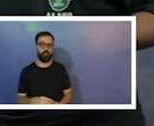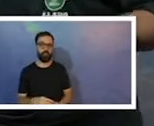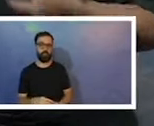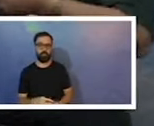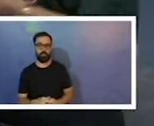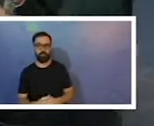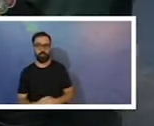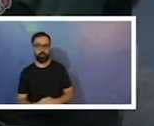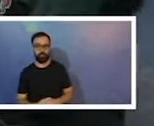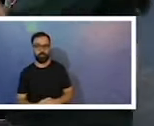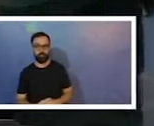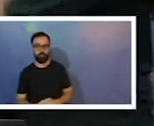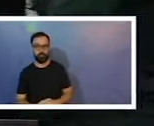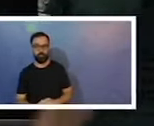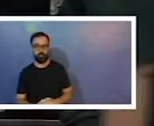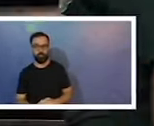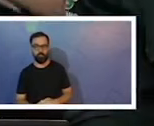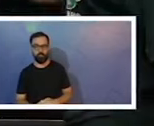alimentar.